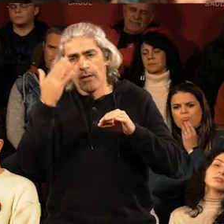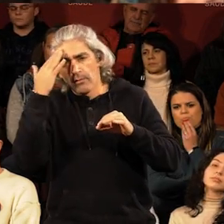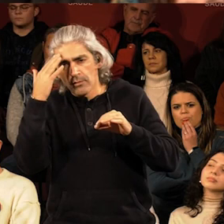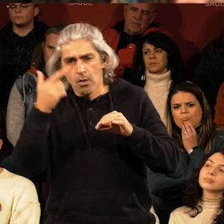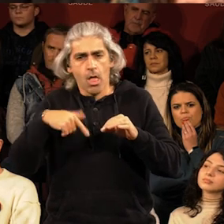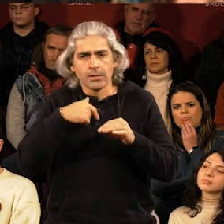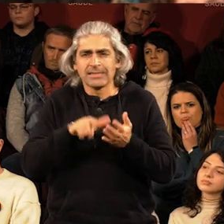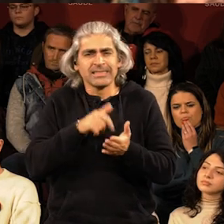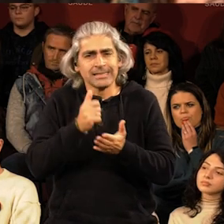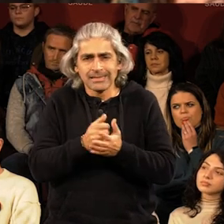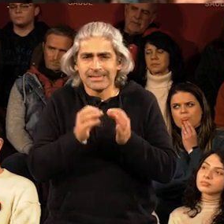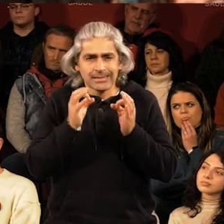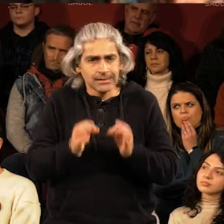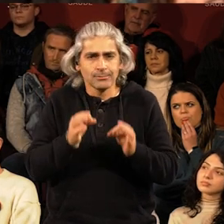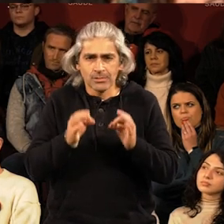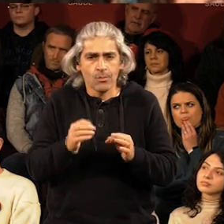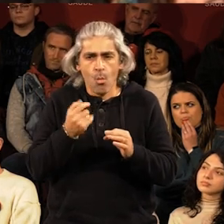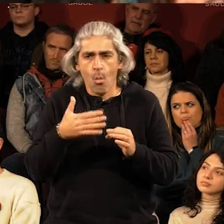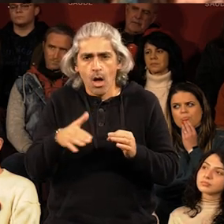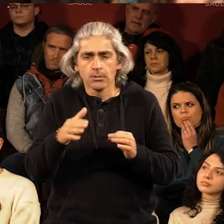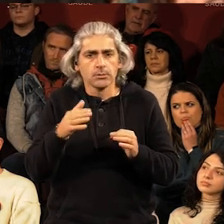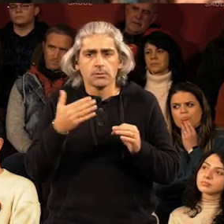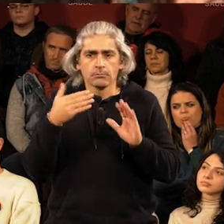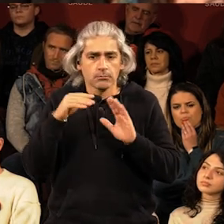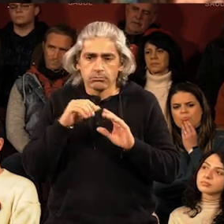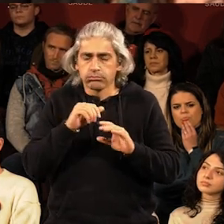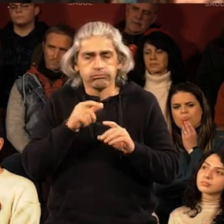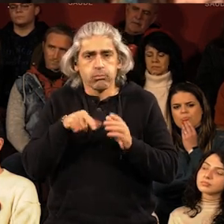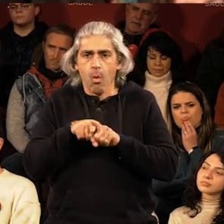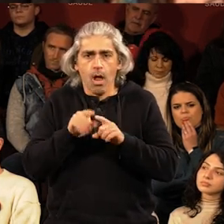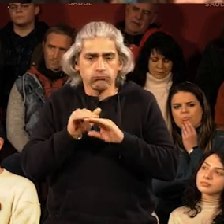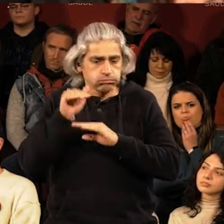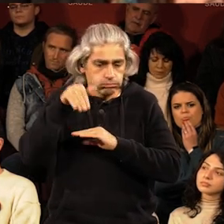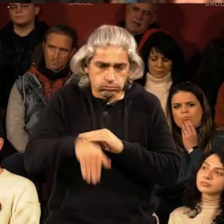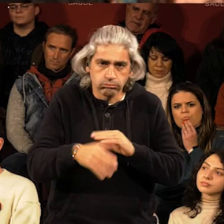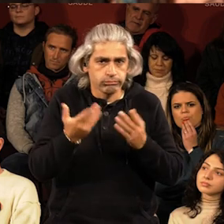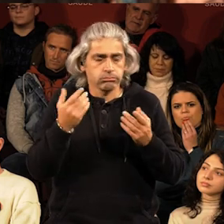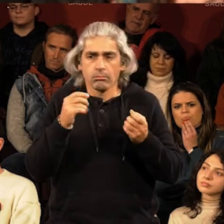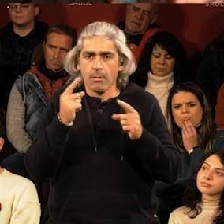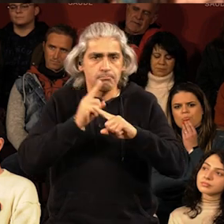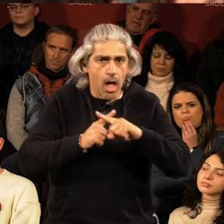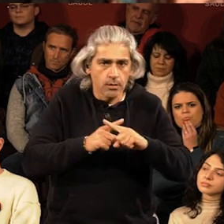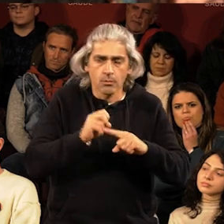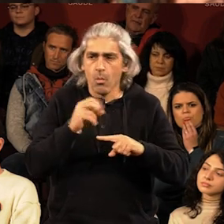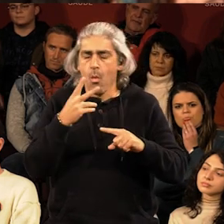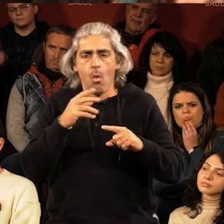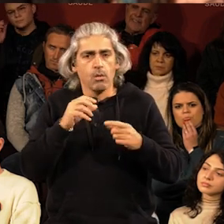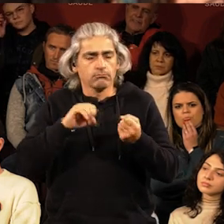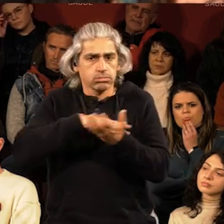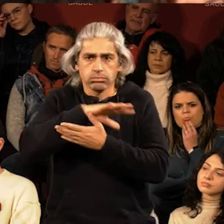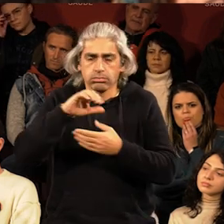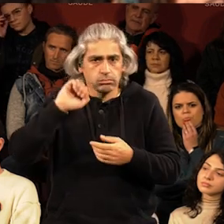estamos sempre sempre à beira de um qualquer Abismo de Um empate de uma catástrofe o que quer que